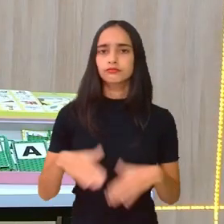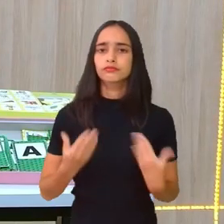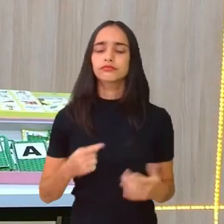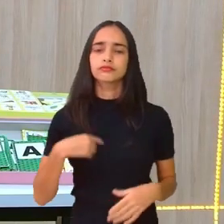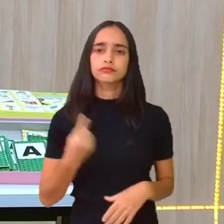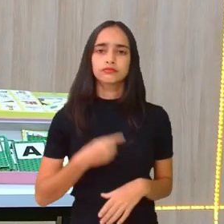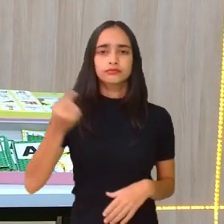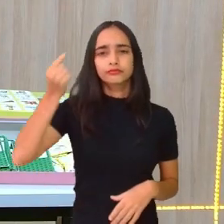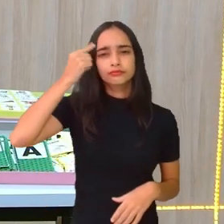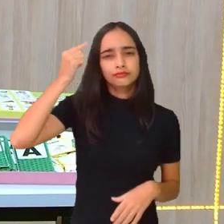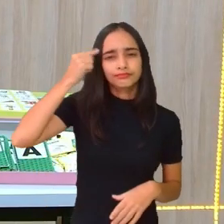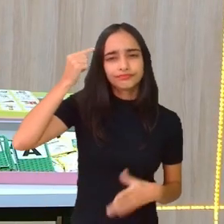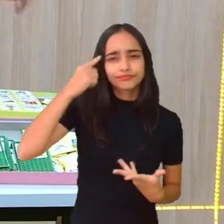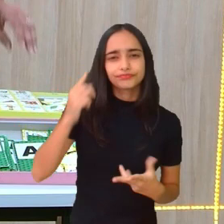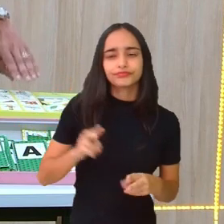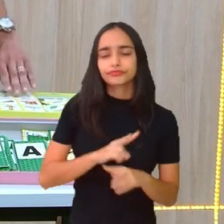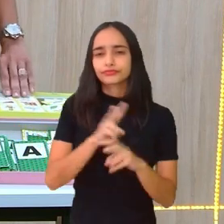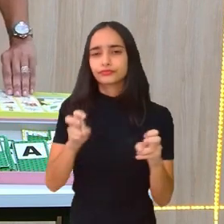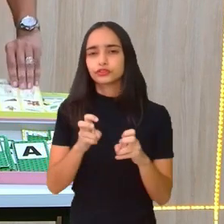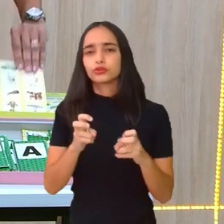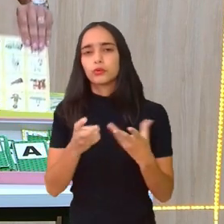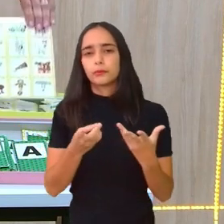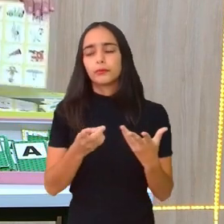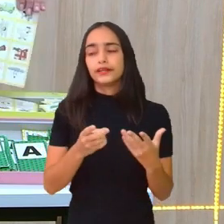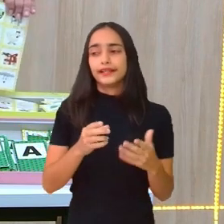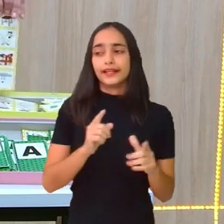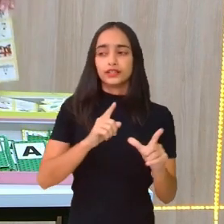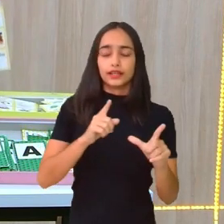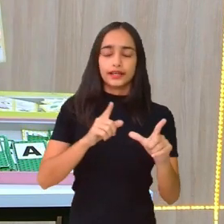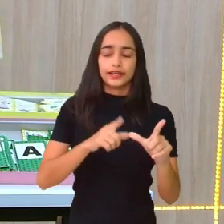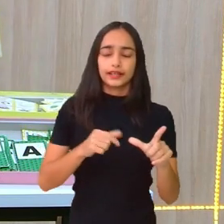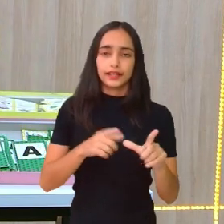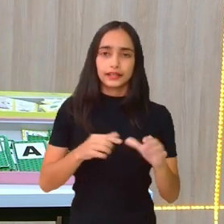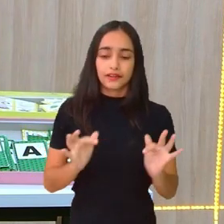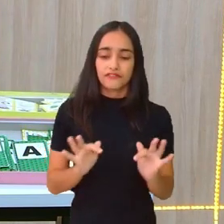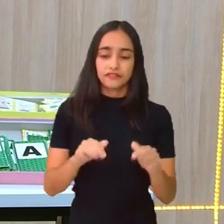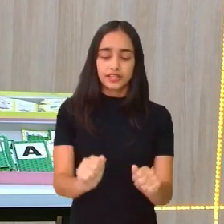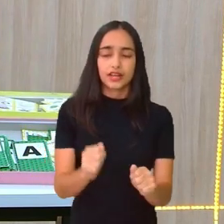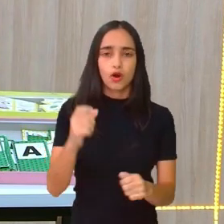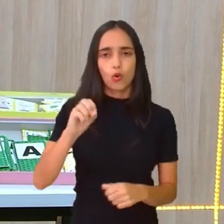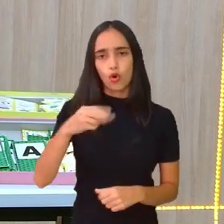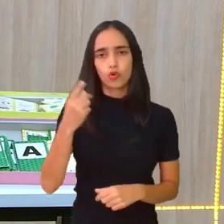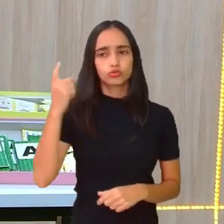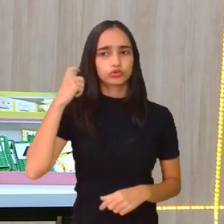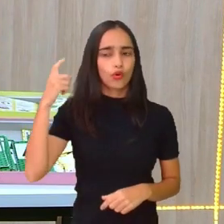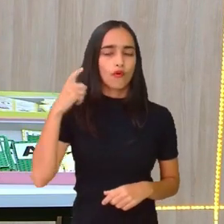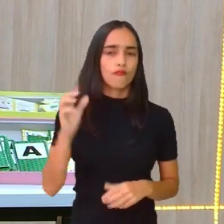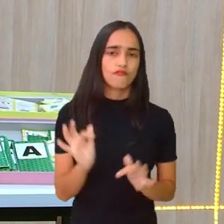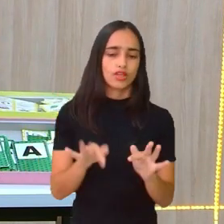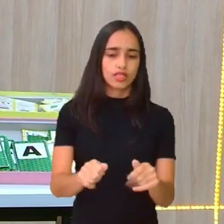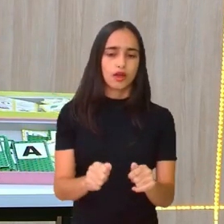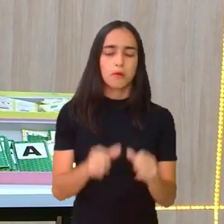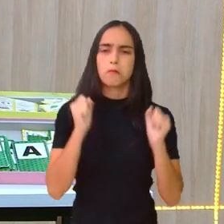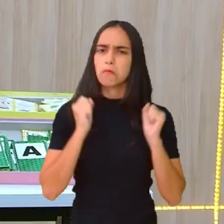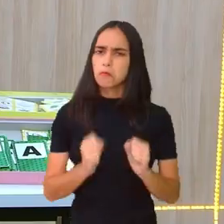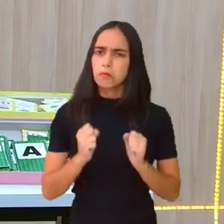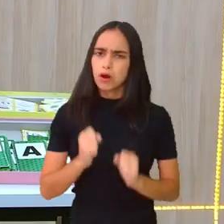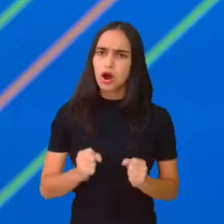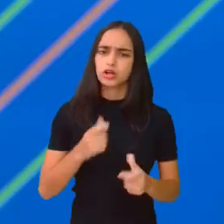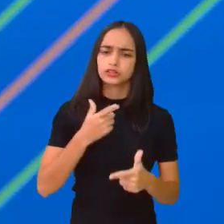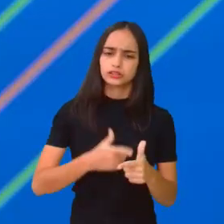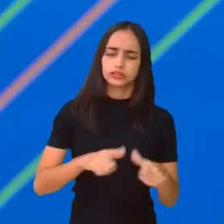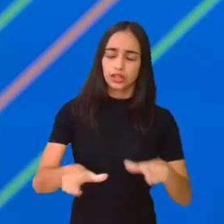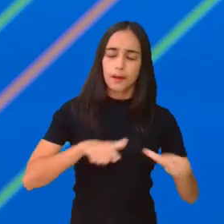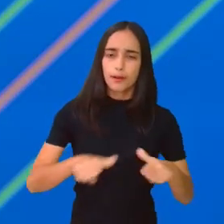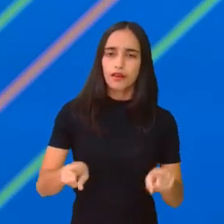na possibilidade de trabalhar com rimas. E aqui a gente tem mais outro material com vários elementos, várias